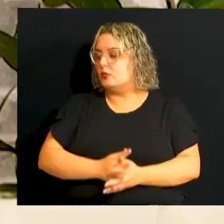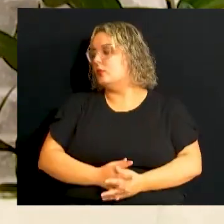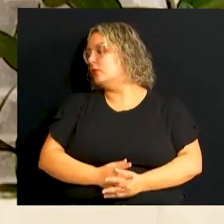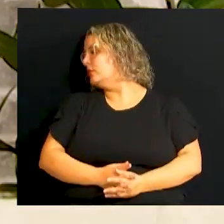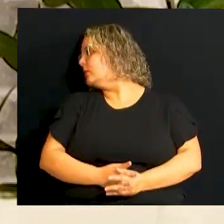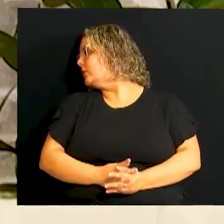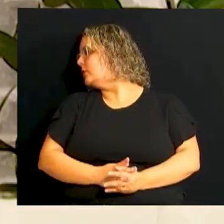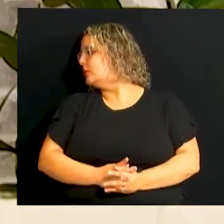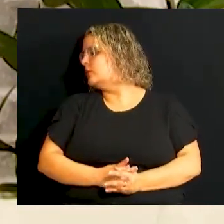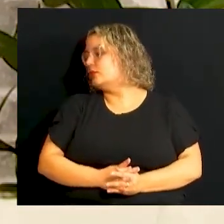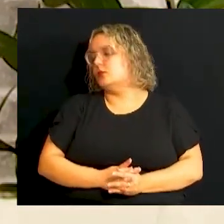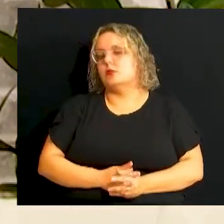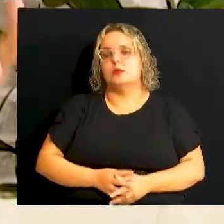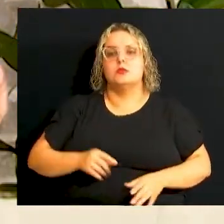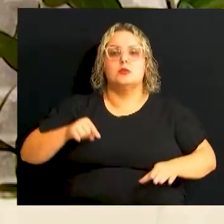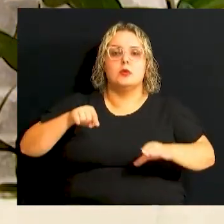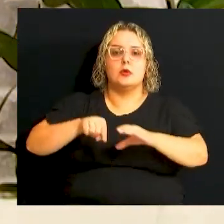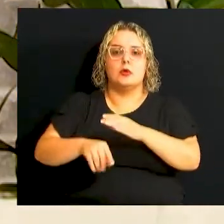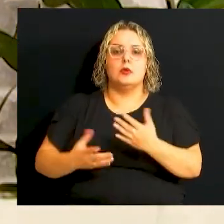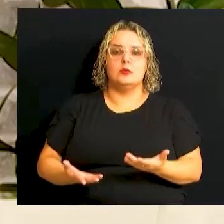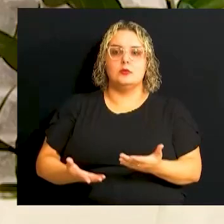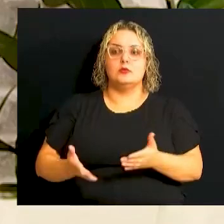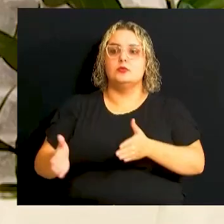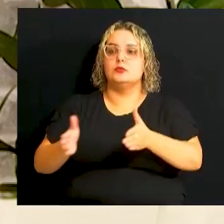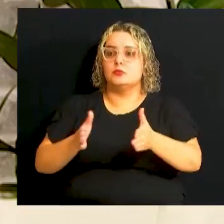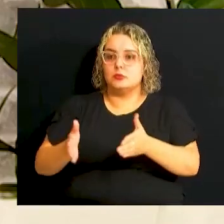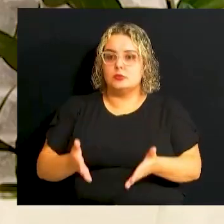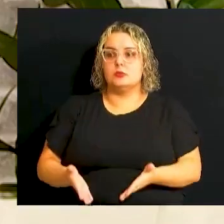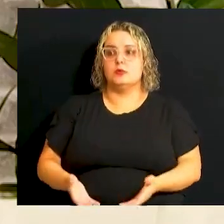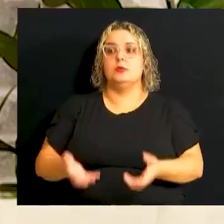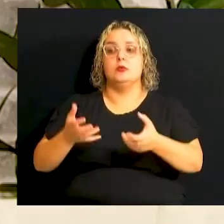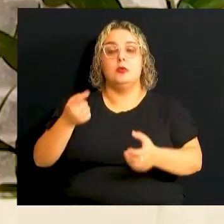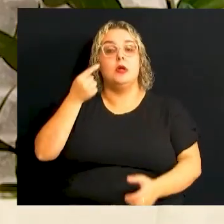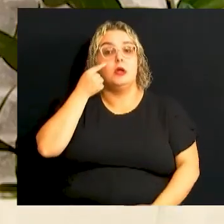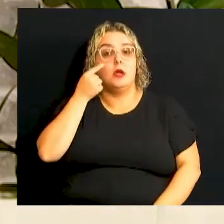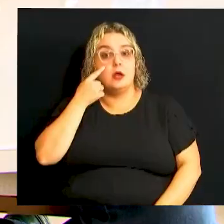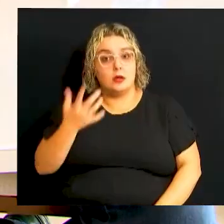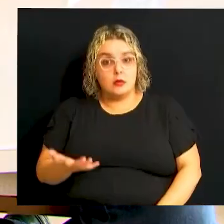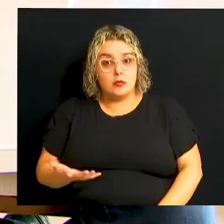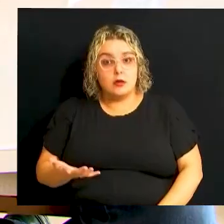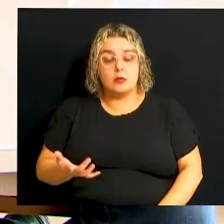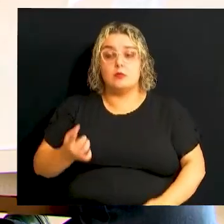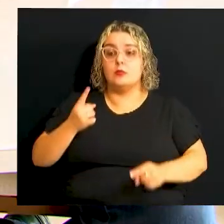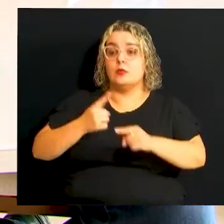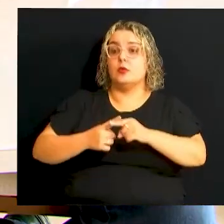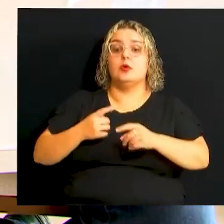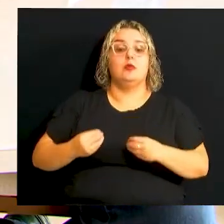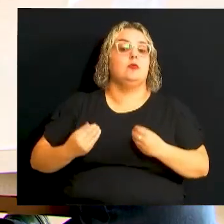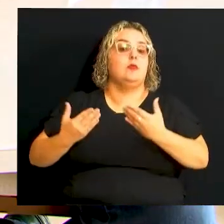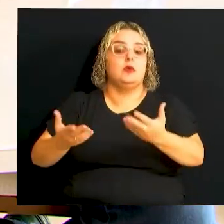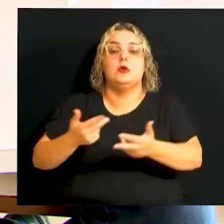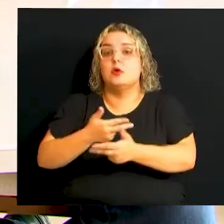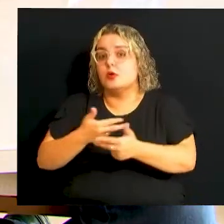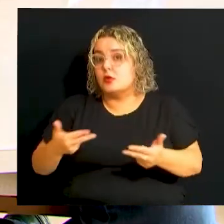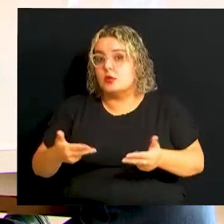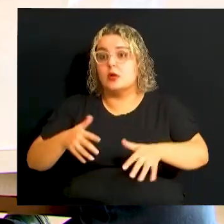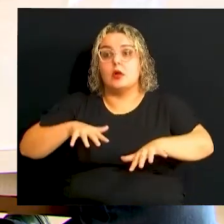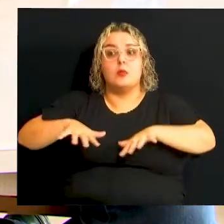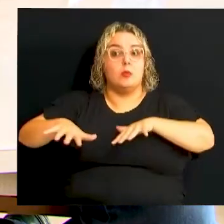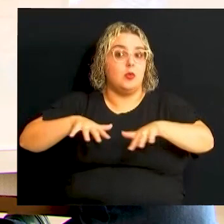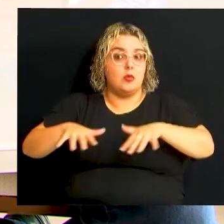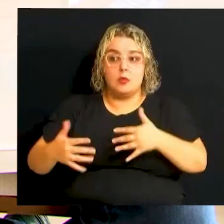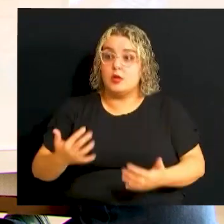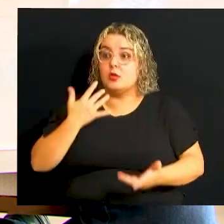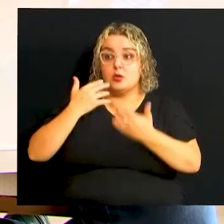momento muito acentuado do desenvolvimento e ele vai querer assistir, porque você ofereceu algo que